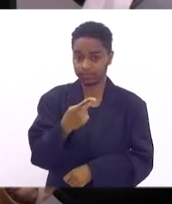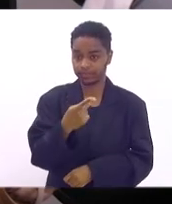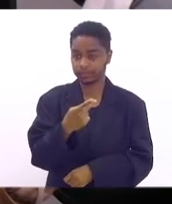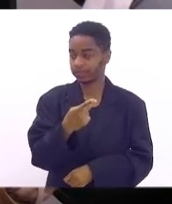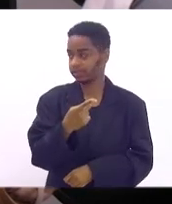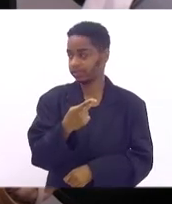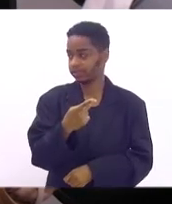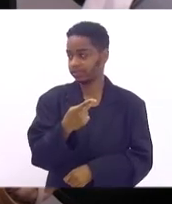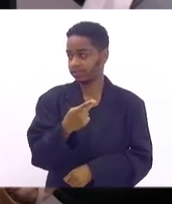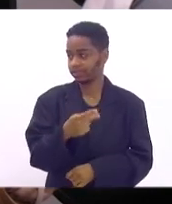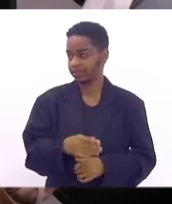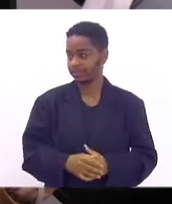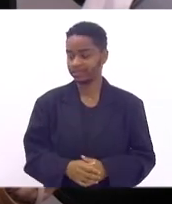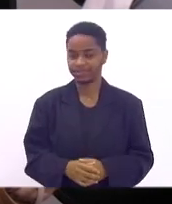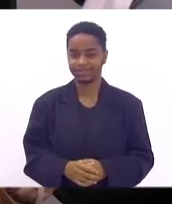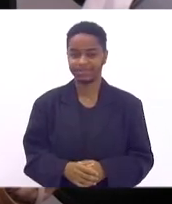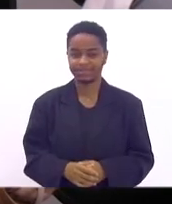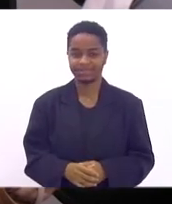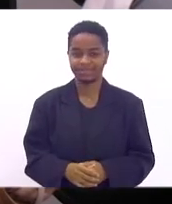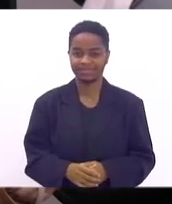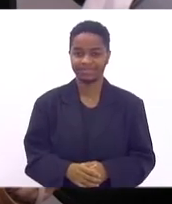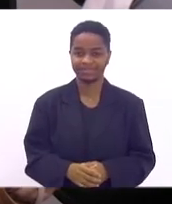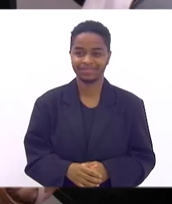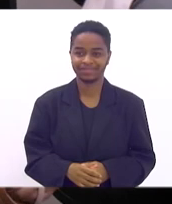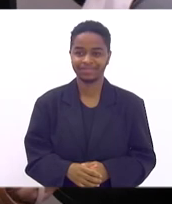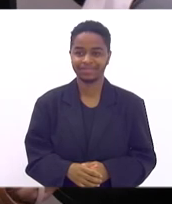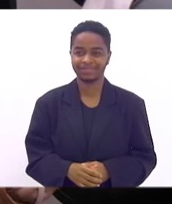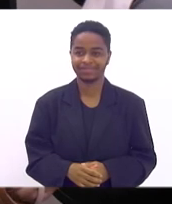gente, eu sou um tanto quanto antiga no CIAN,